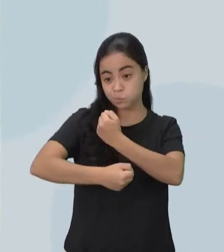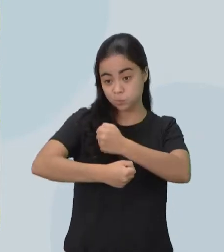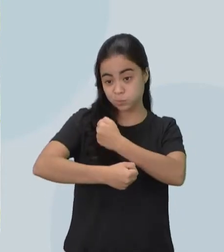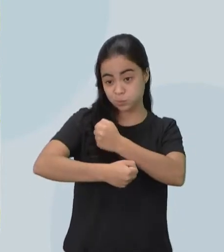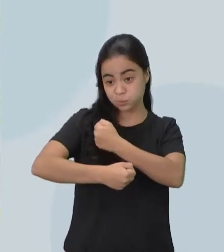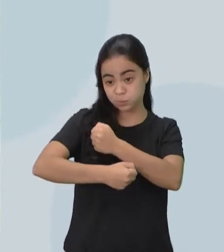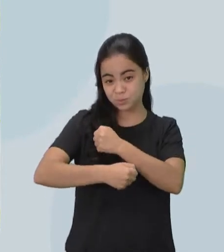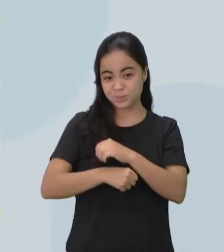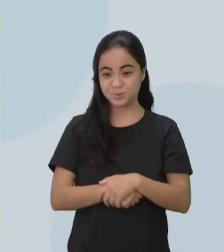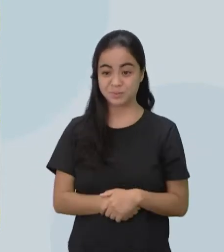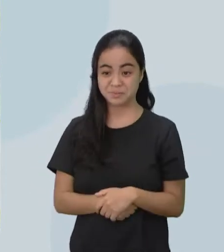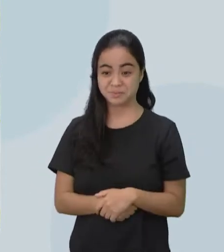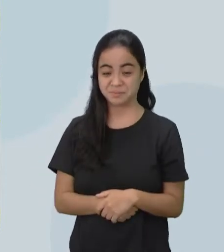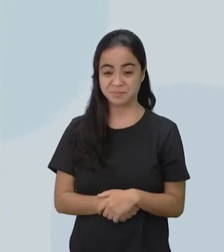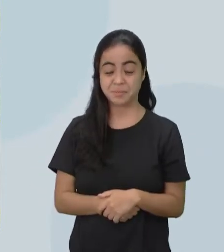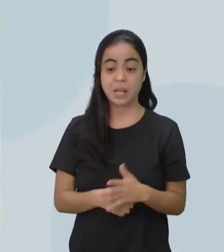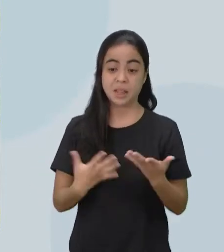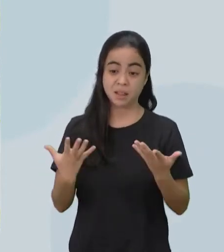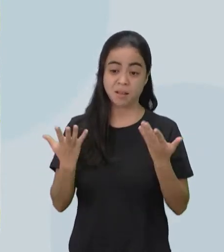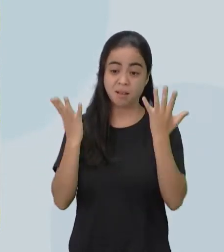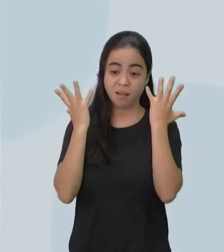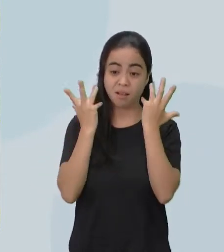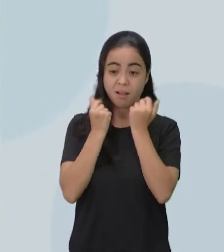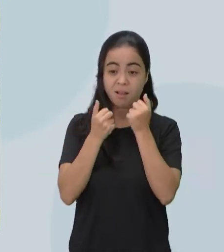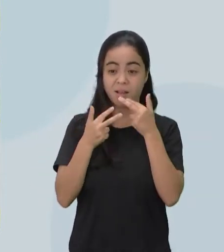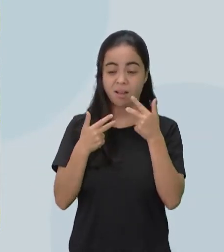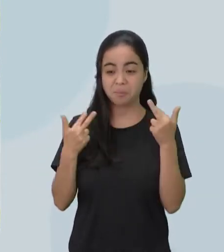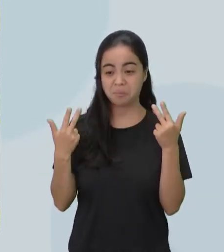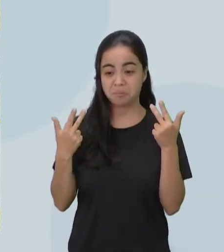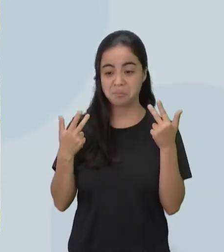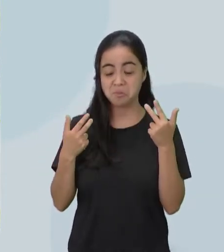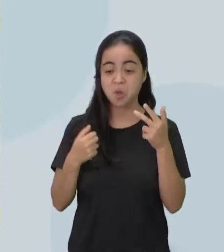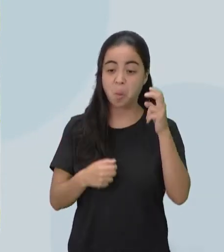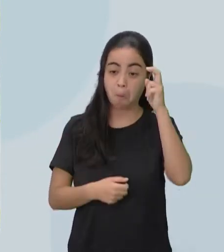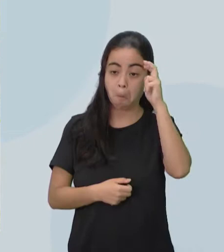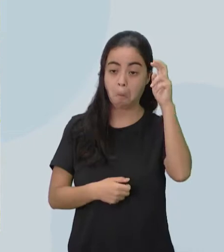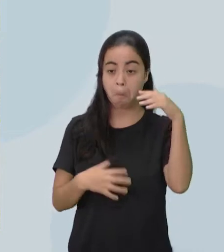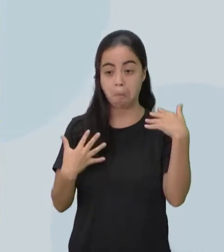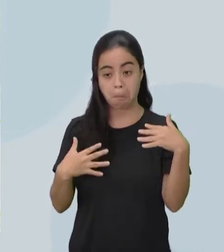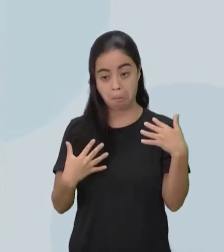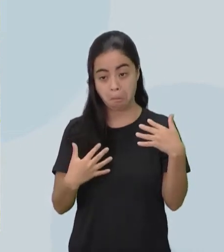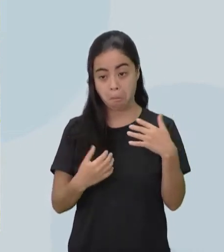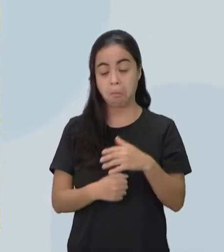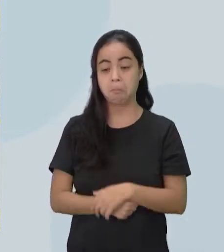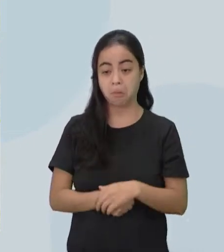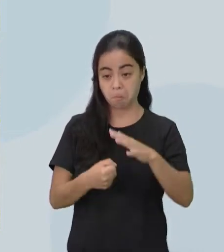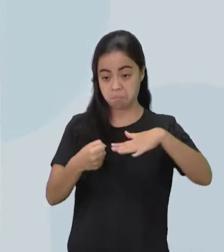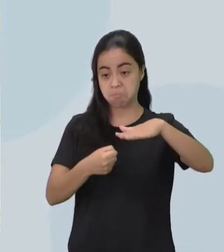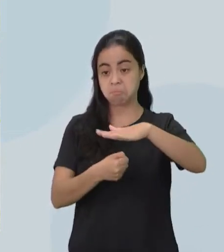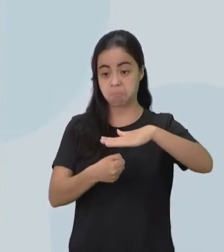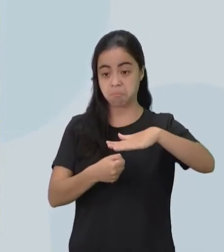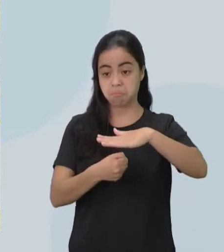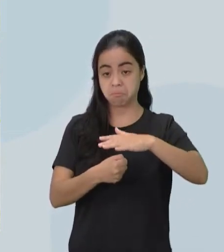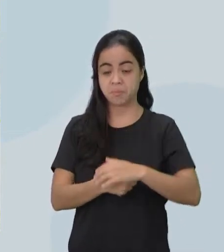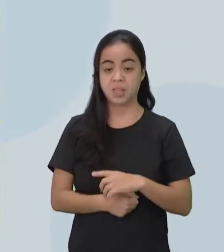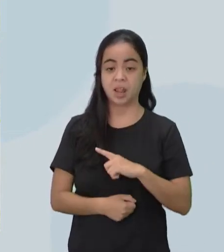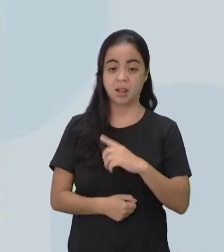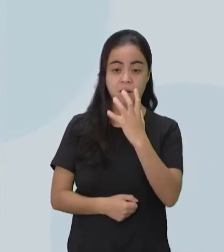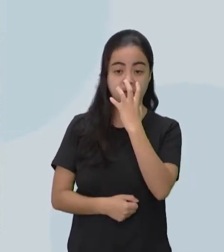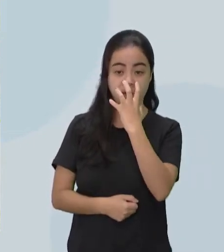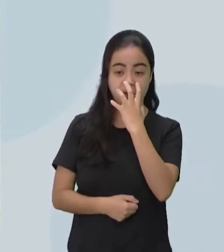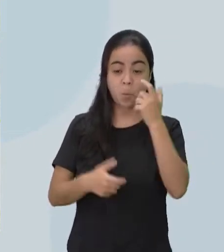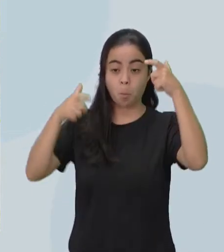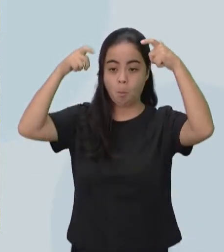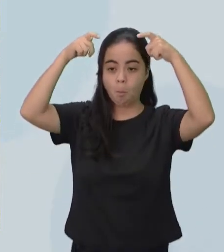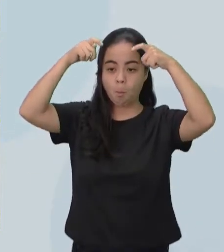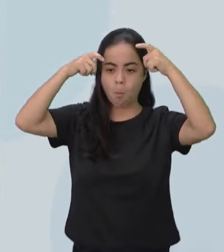histórias aí. São animais, assim, acima da média, vamos dizer, né? Muito acima da média. Então, temos um cachorro aí com o seu chapéuzinho